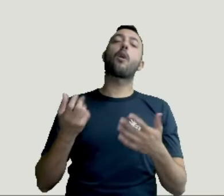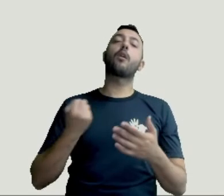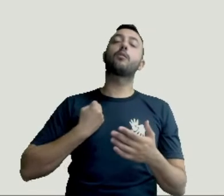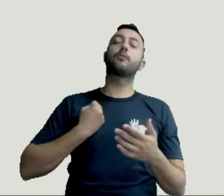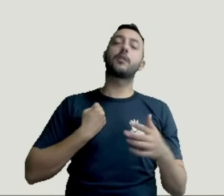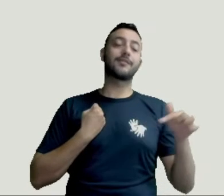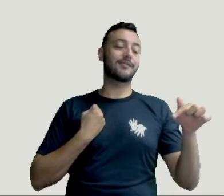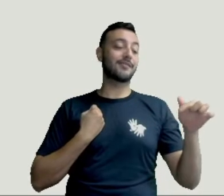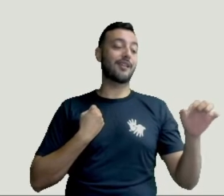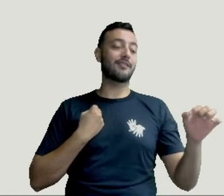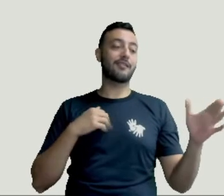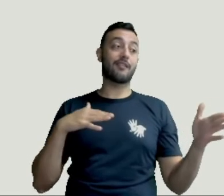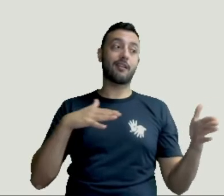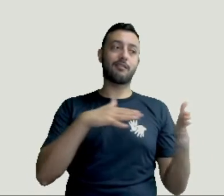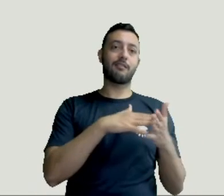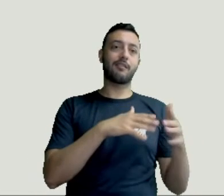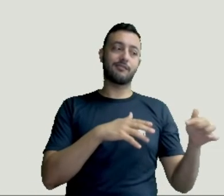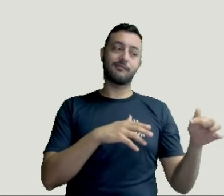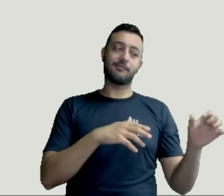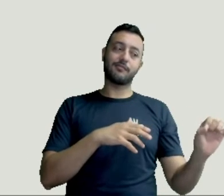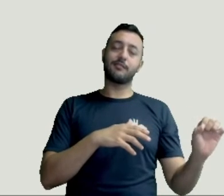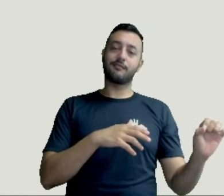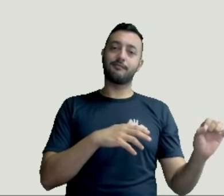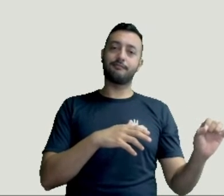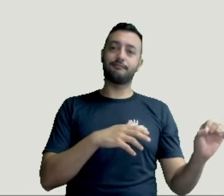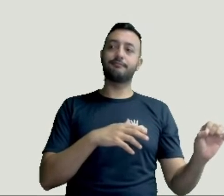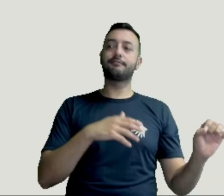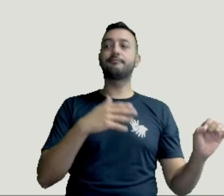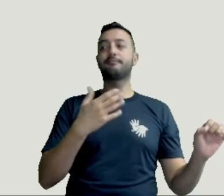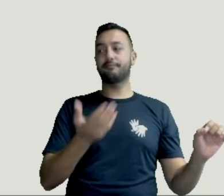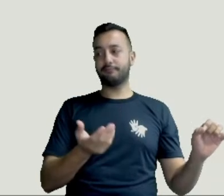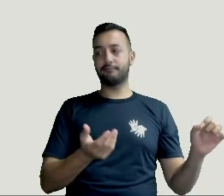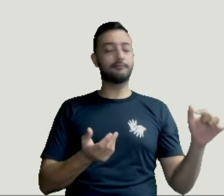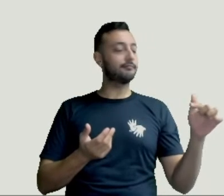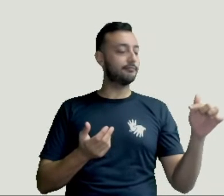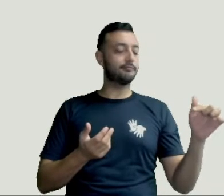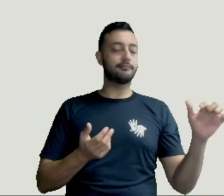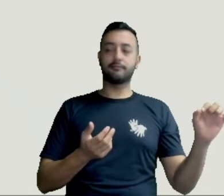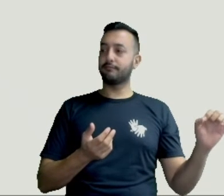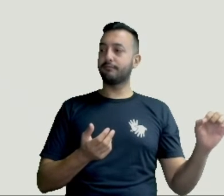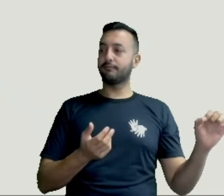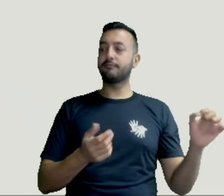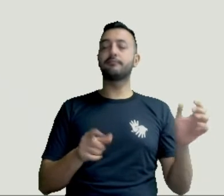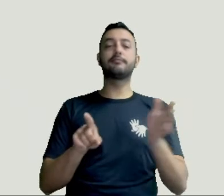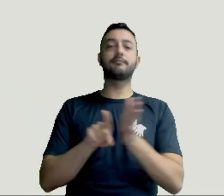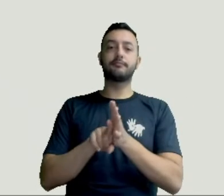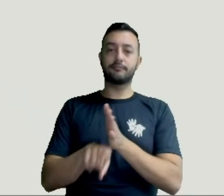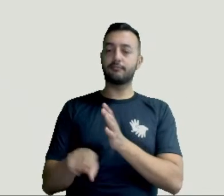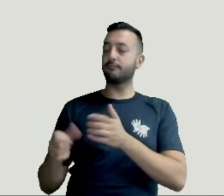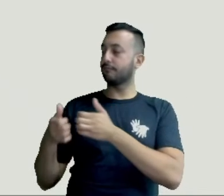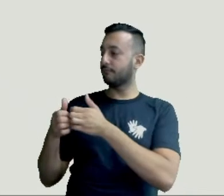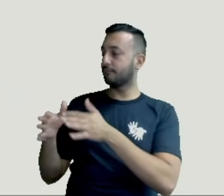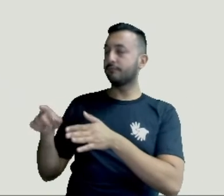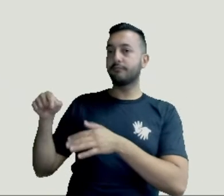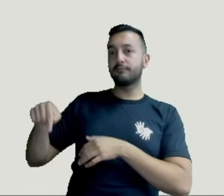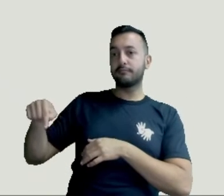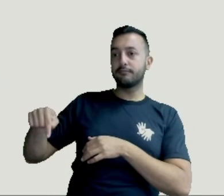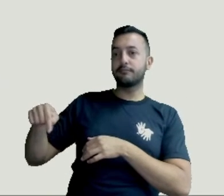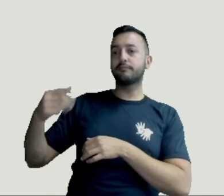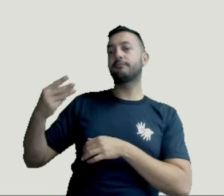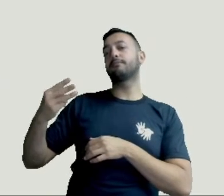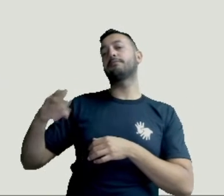70, tá? Então, eu vou ter aqui o marco 70, menos o ponto inicial, que é o